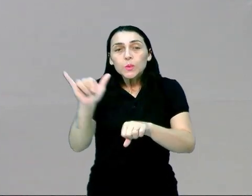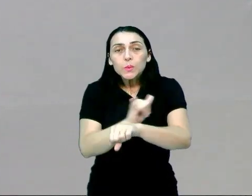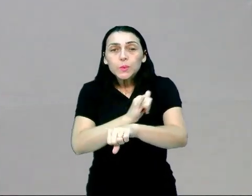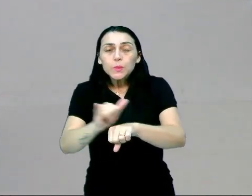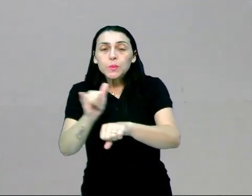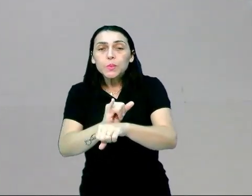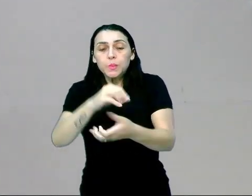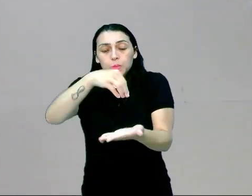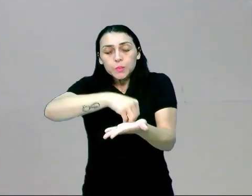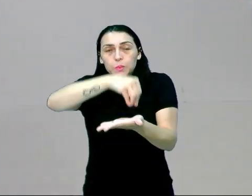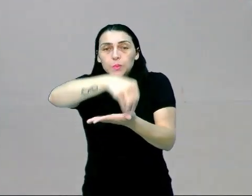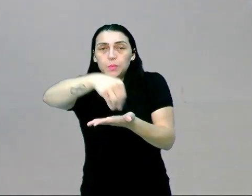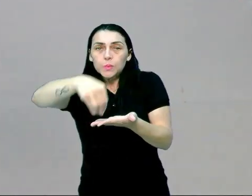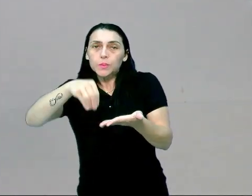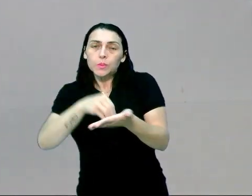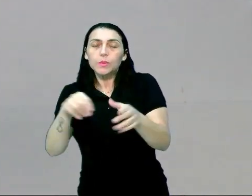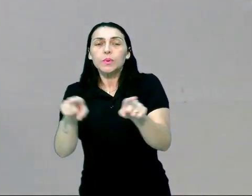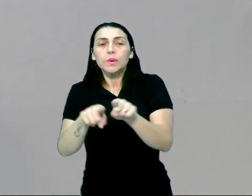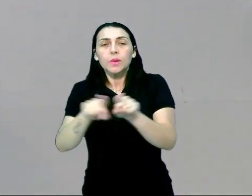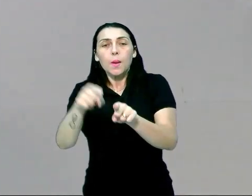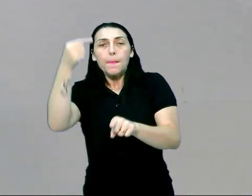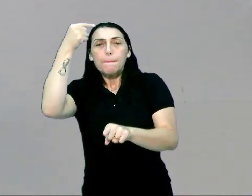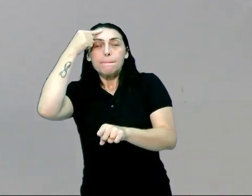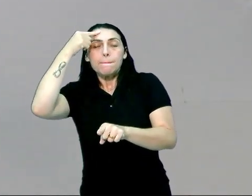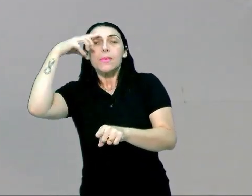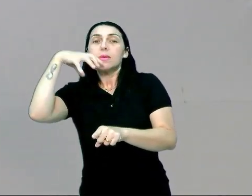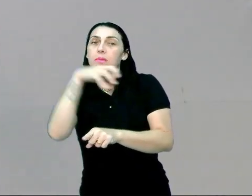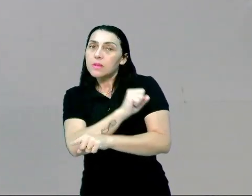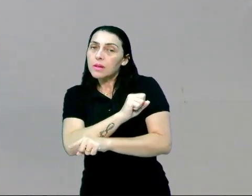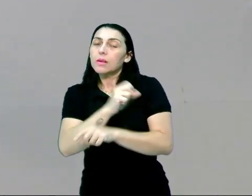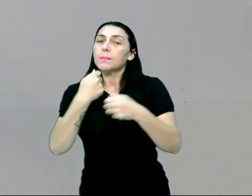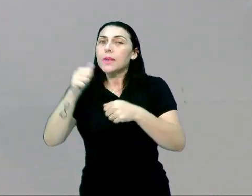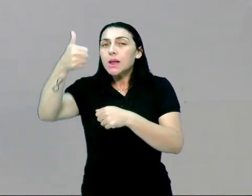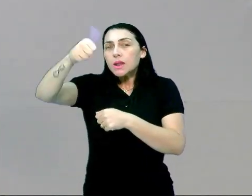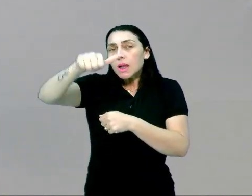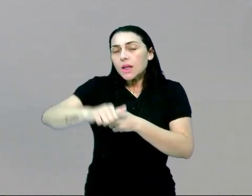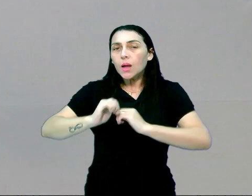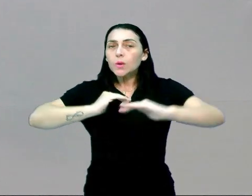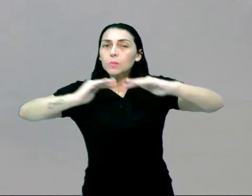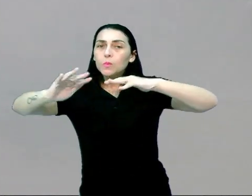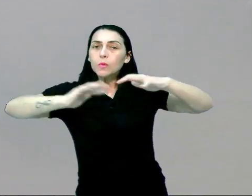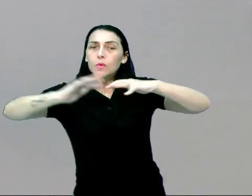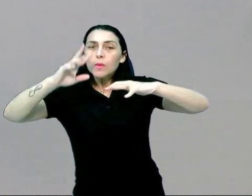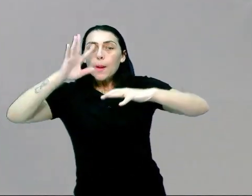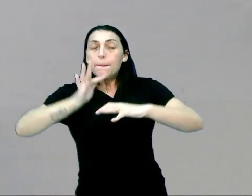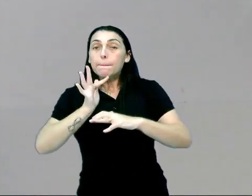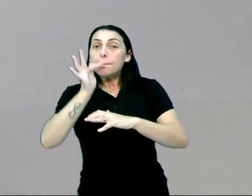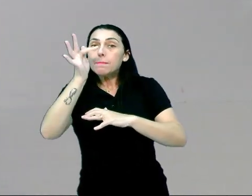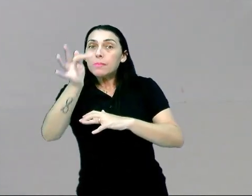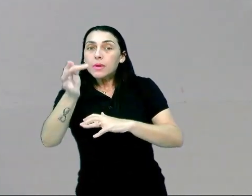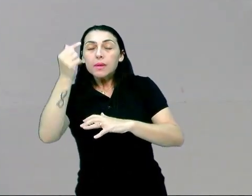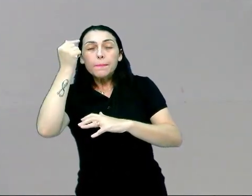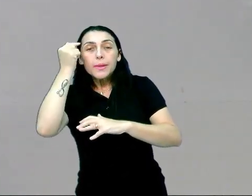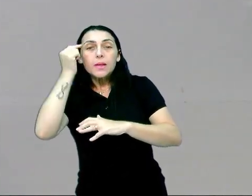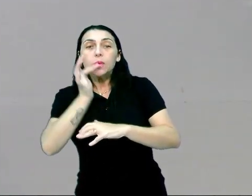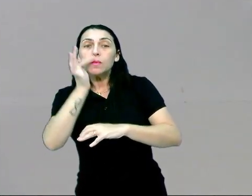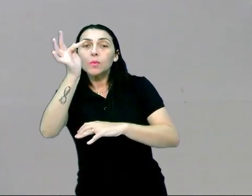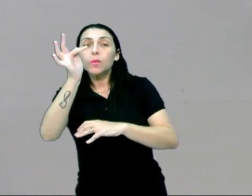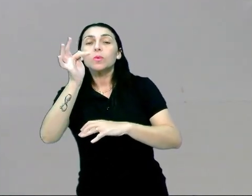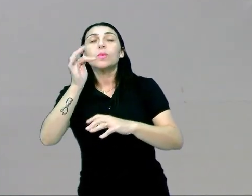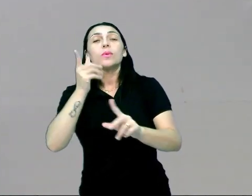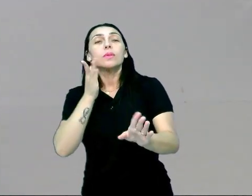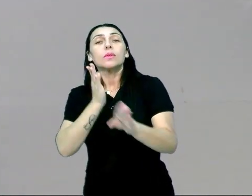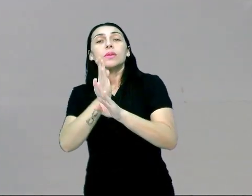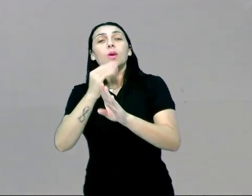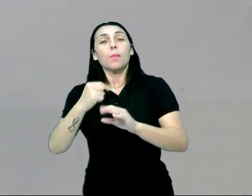O xadrez é uma ferramenta de raciocínio lógico em que eu tenho que analisar os movimentos, prever movimentos e identificar padrões em que eu